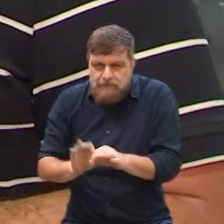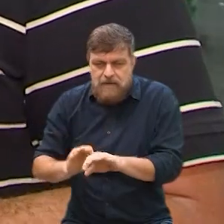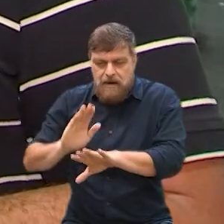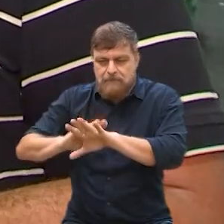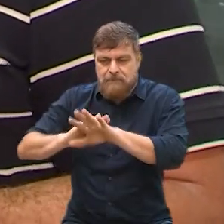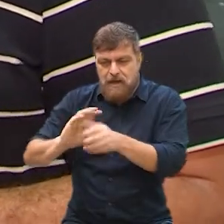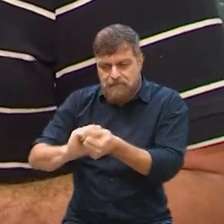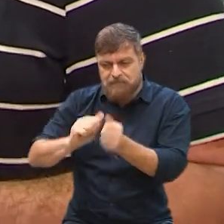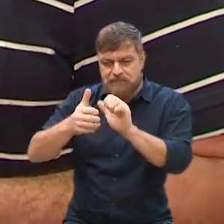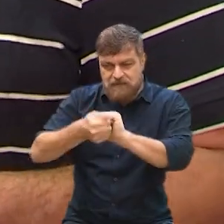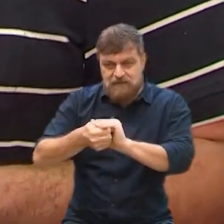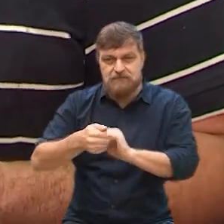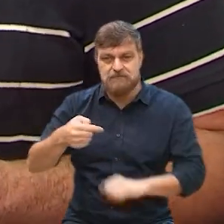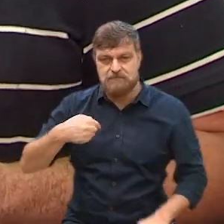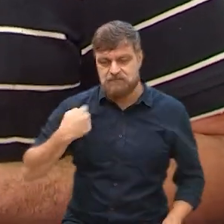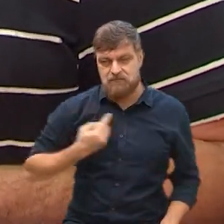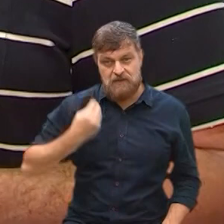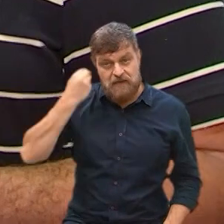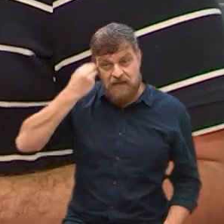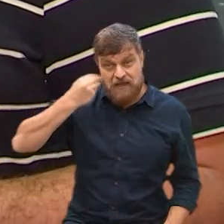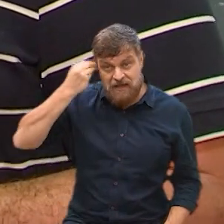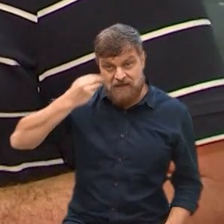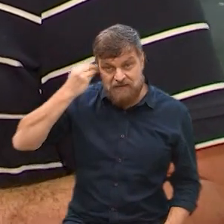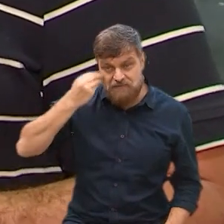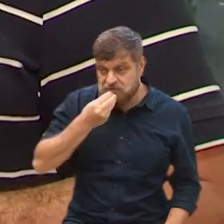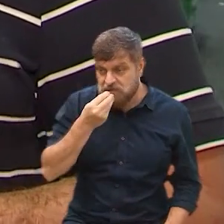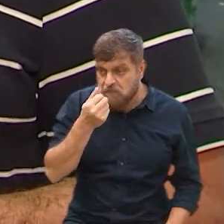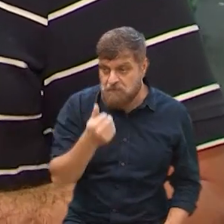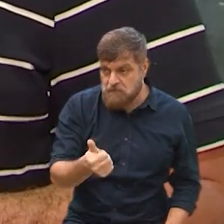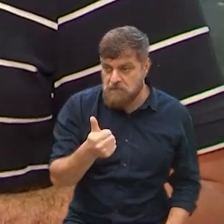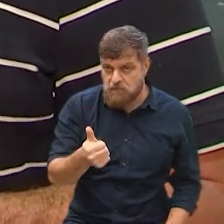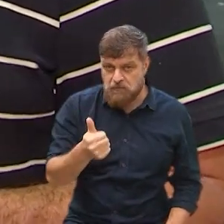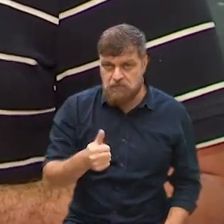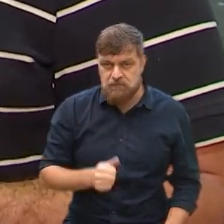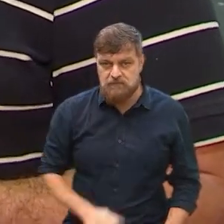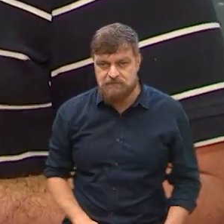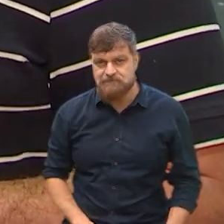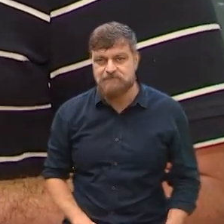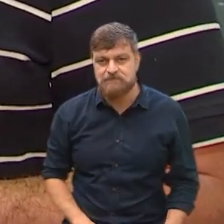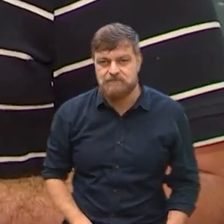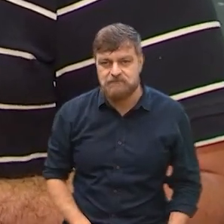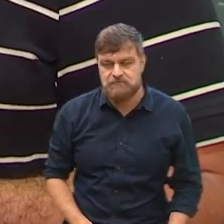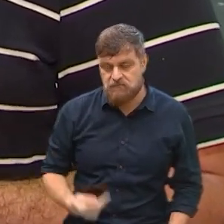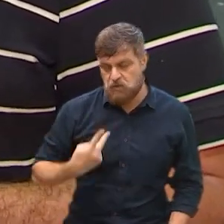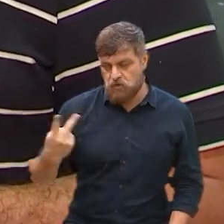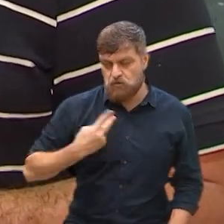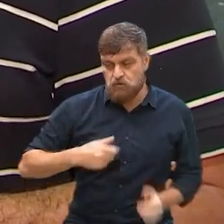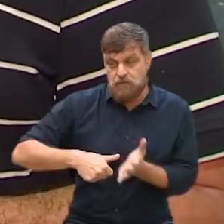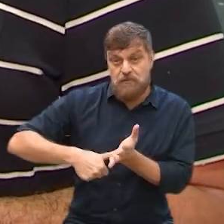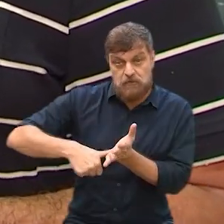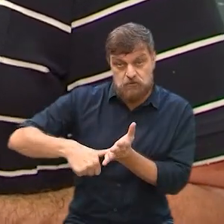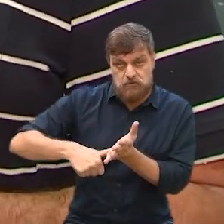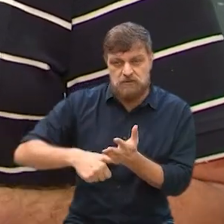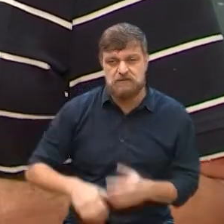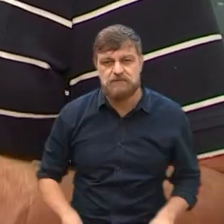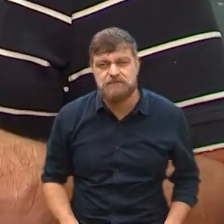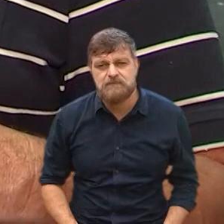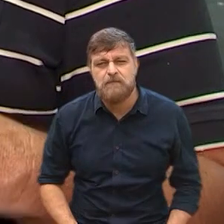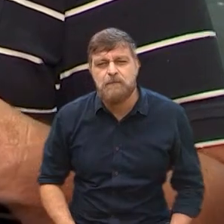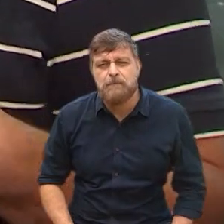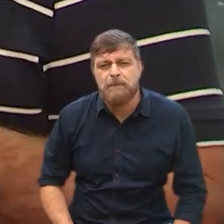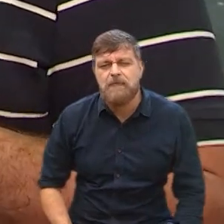dela. A gente tem uma experiência comercial razoável, e o meu sócio, né? E